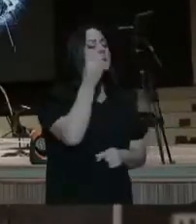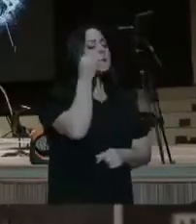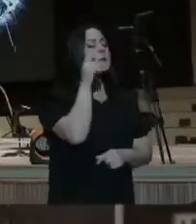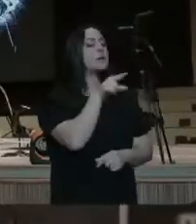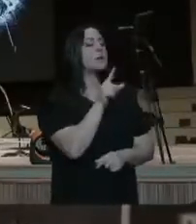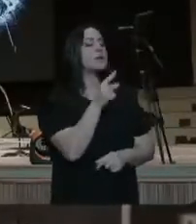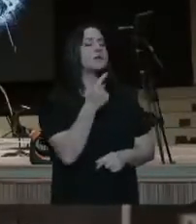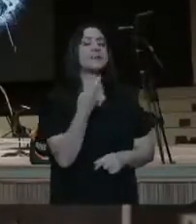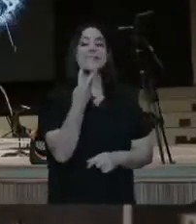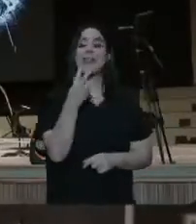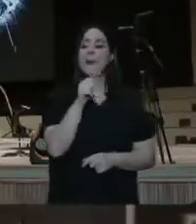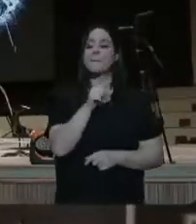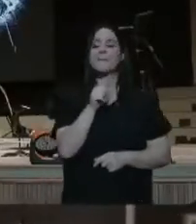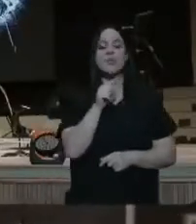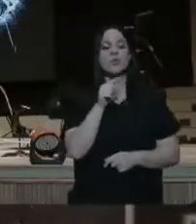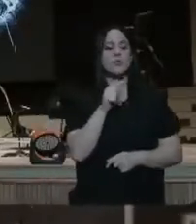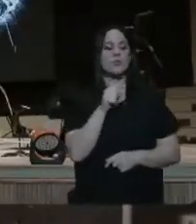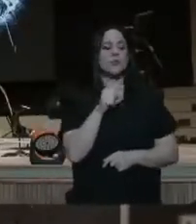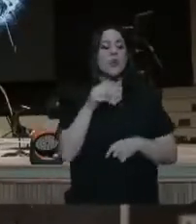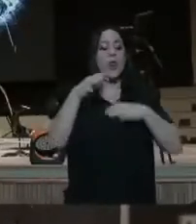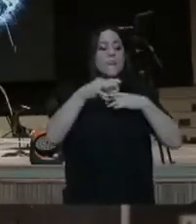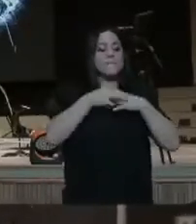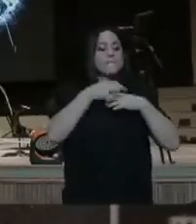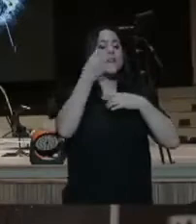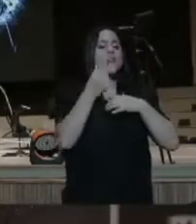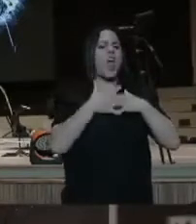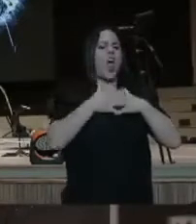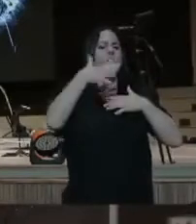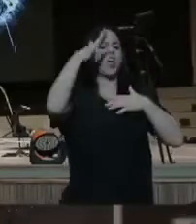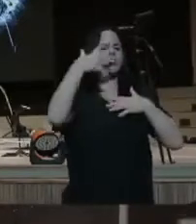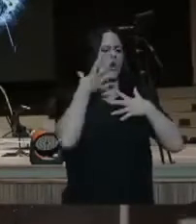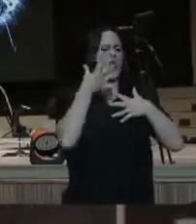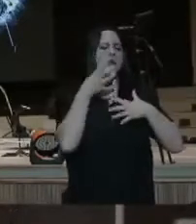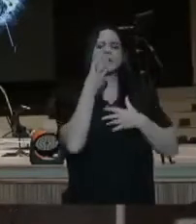essa 3 mil tá barato eu quero com um brilhante com um brilhante